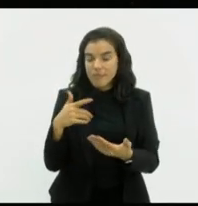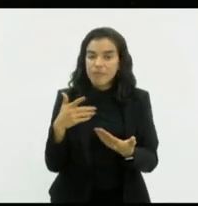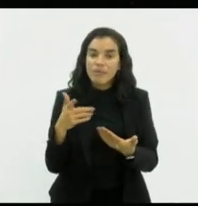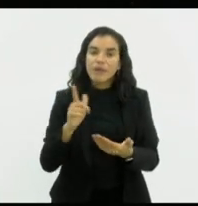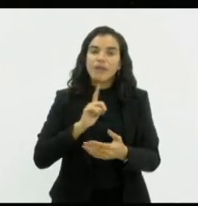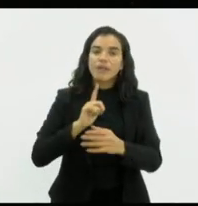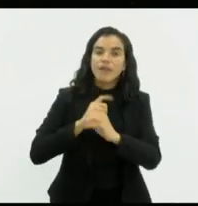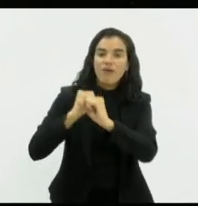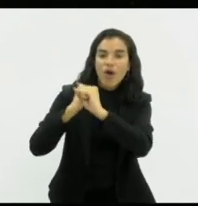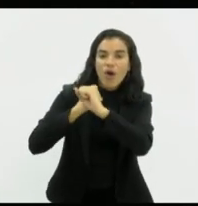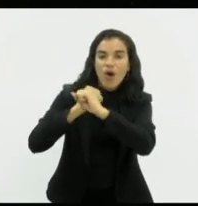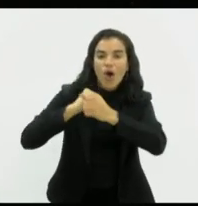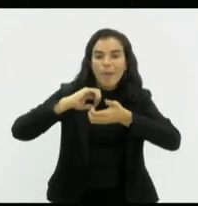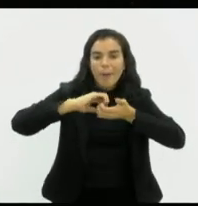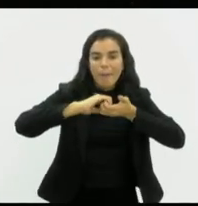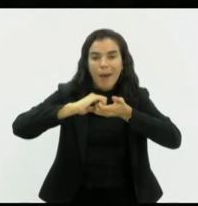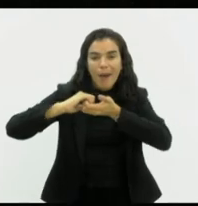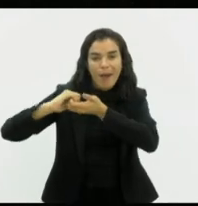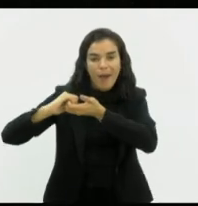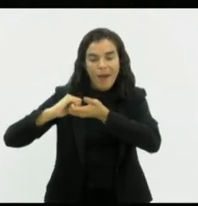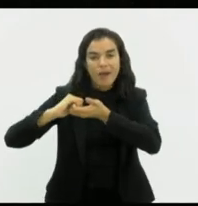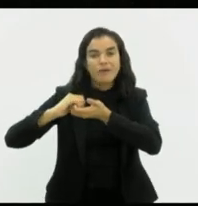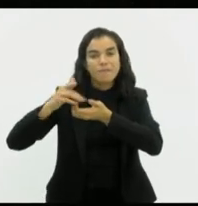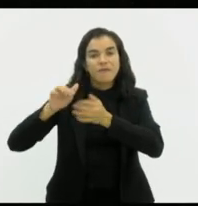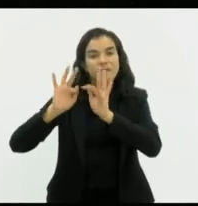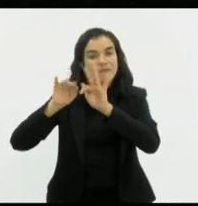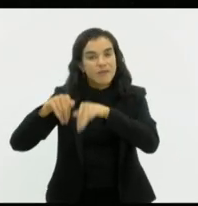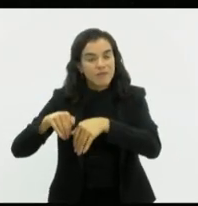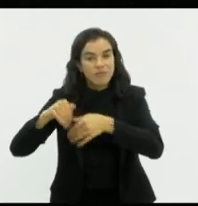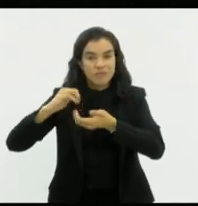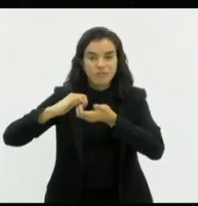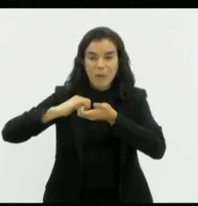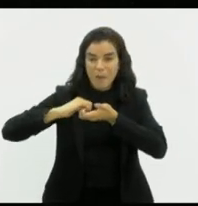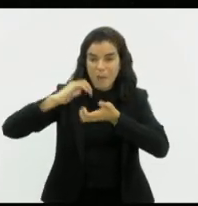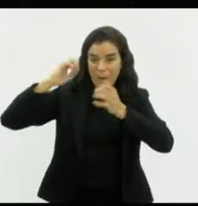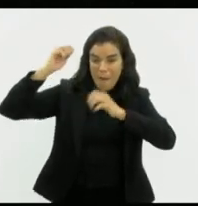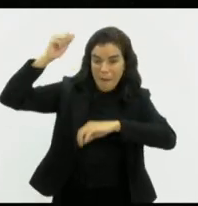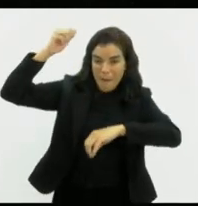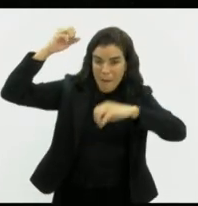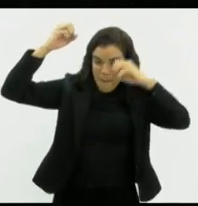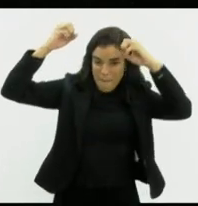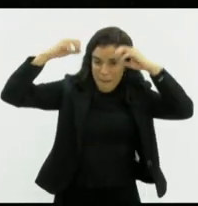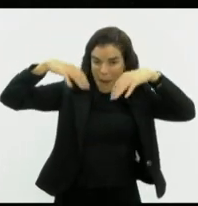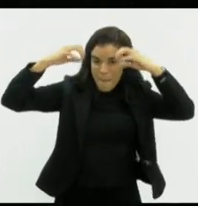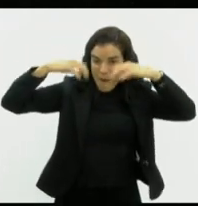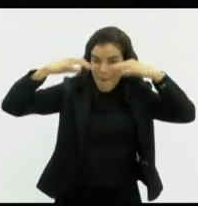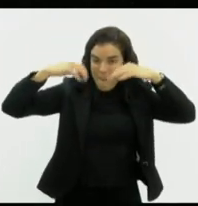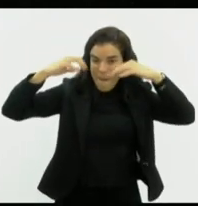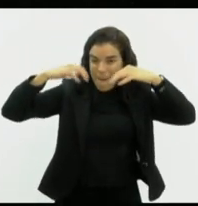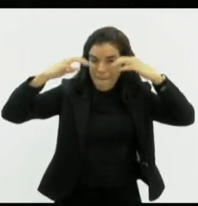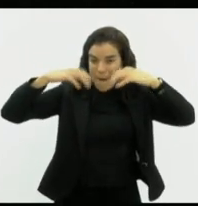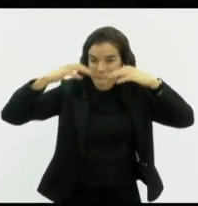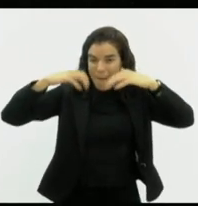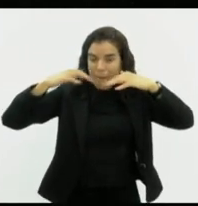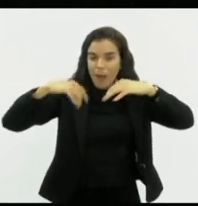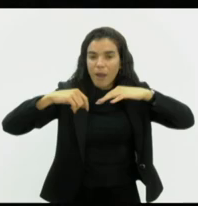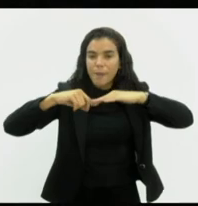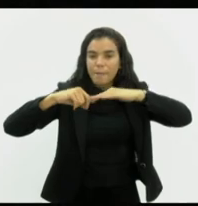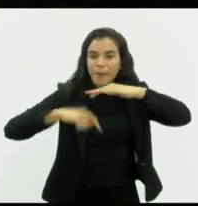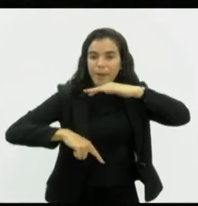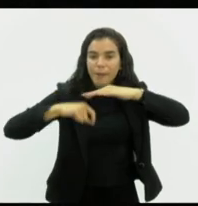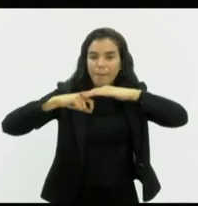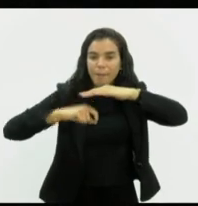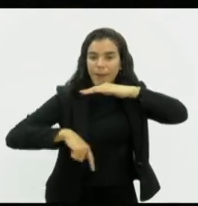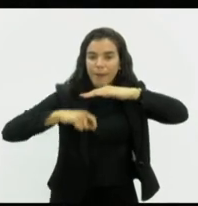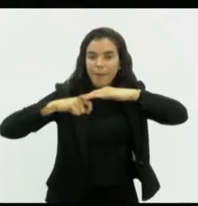a obra do telhado finalizada. Quando se vê, quando chove, né, não precisa chover muito forte, vaza, né,